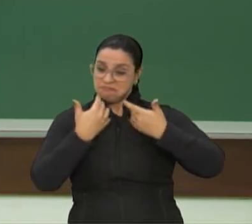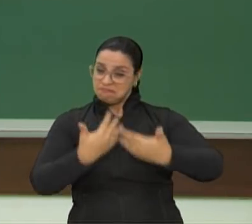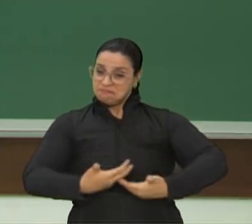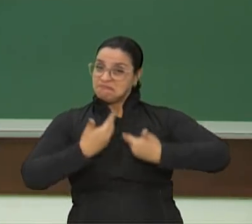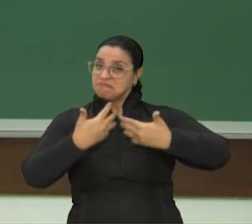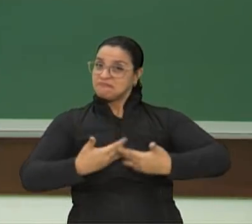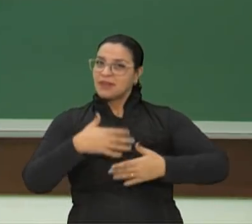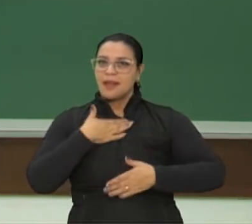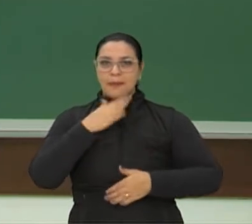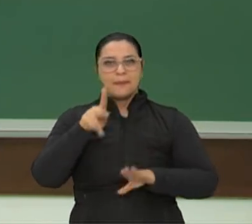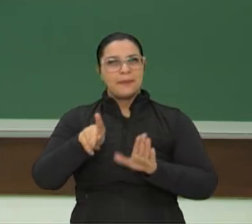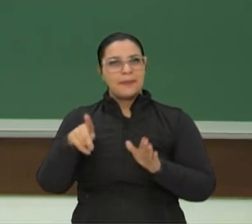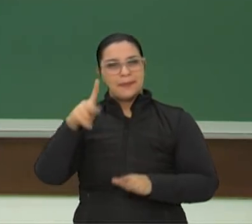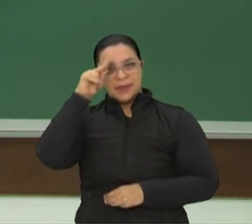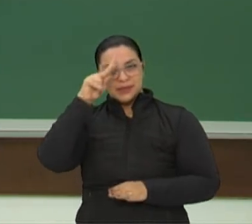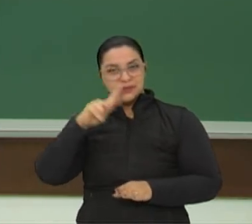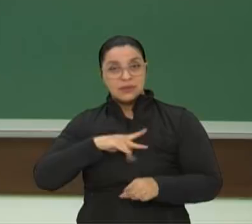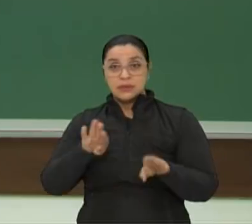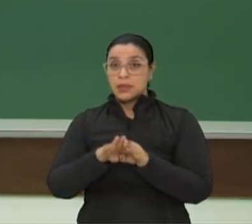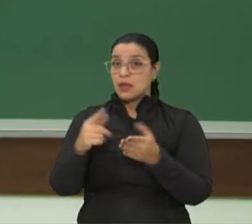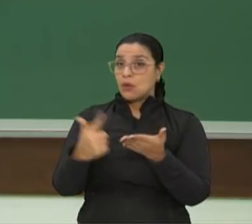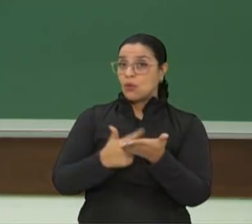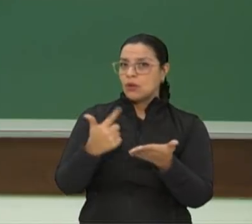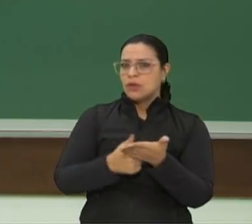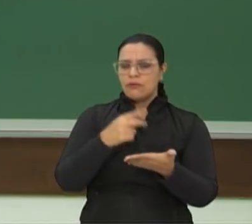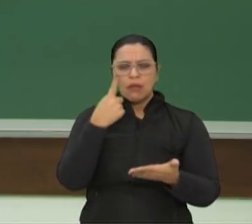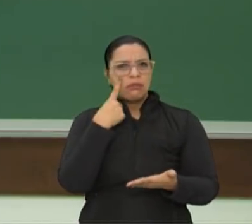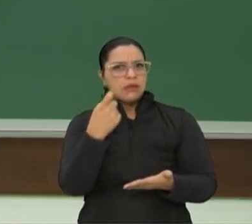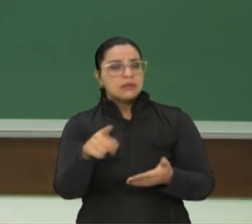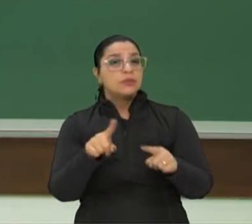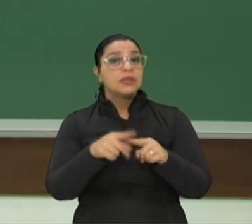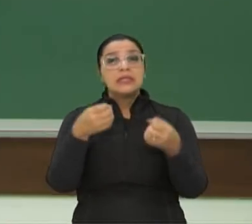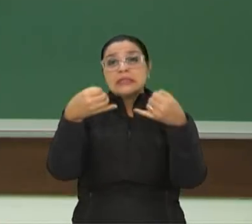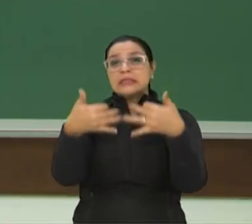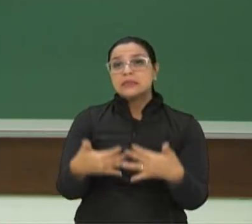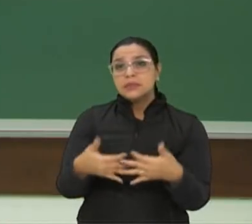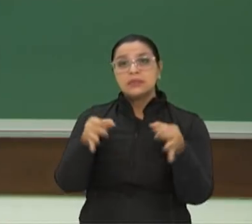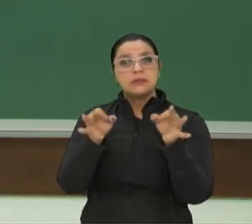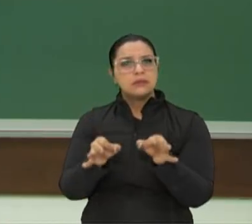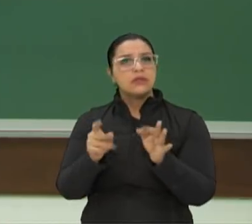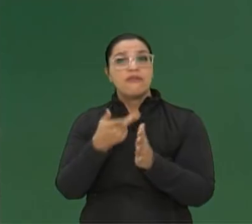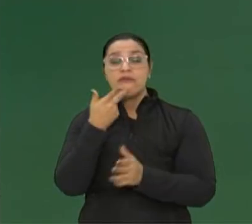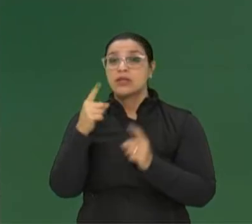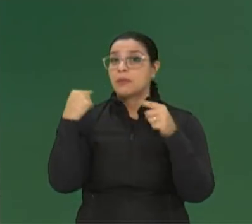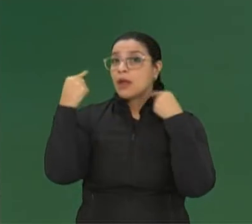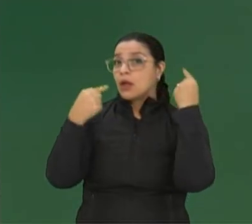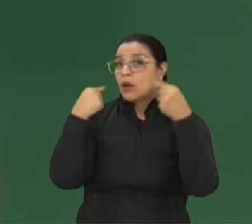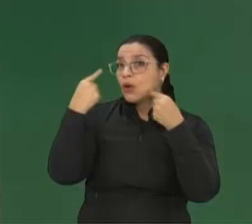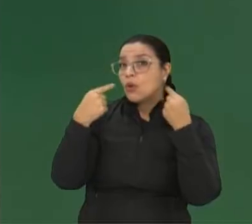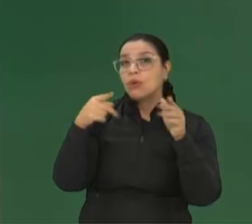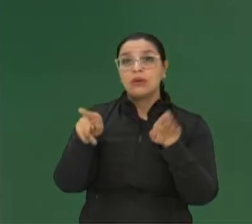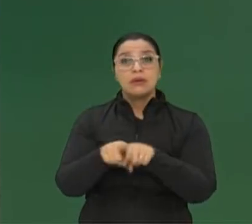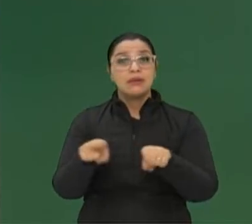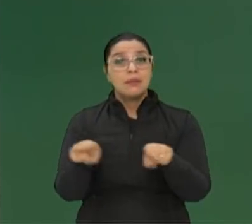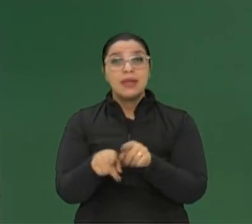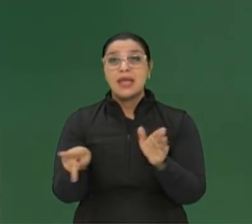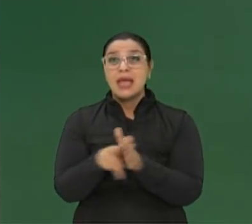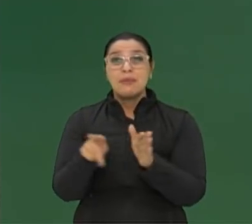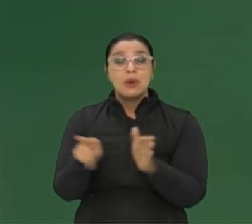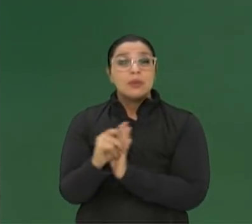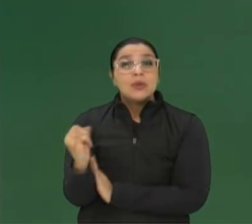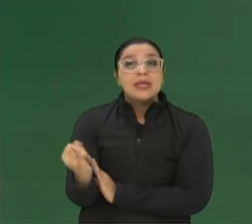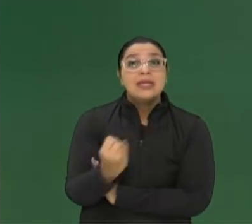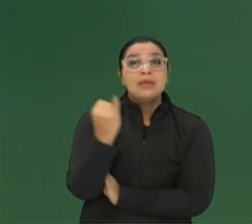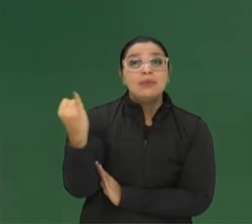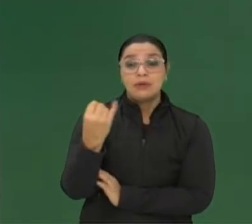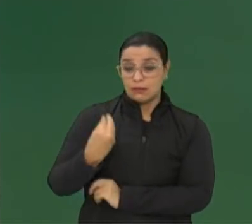né? E é bem interessante esse livro, né, porque ele vai colocar justamente, né, que a loucura é uma dimensão essencial